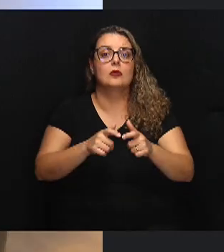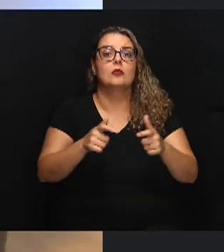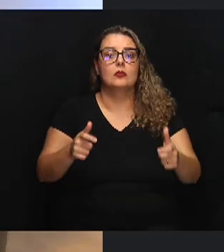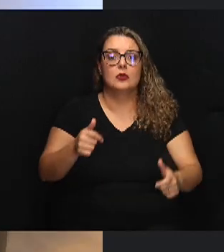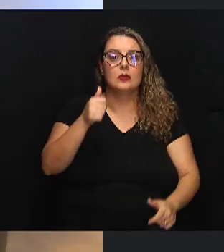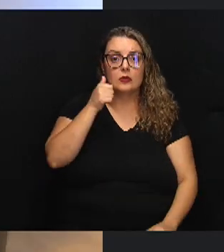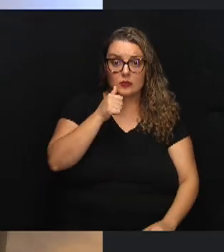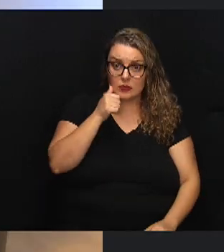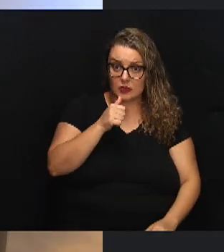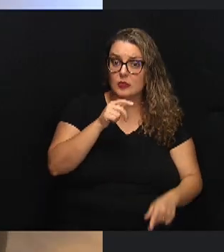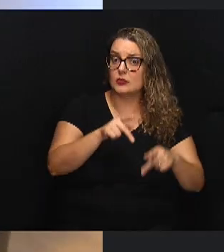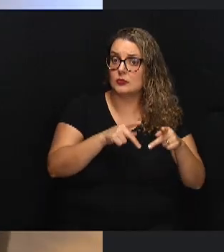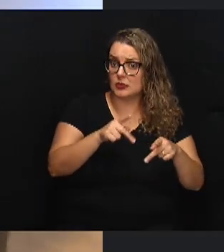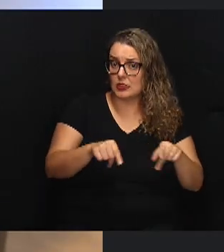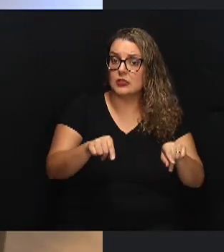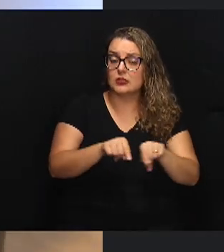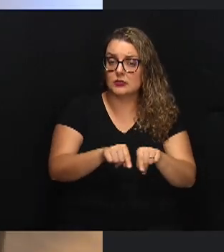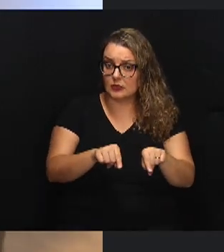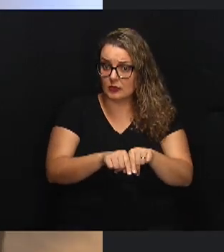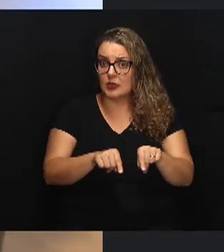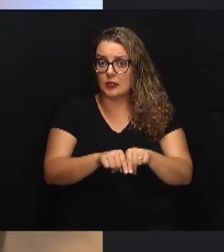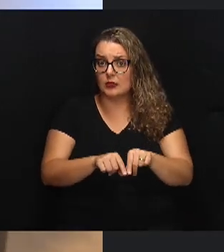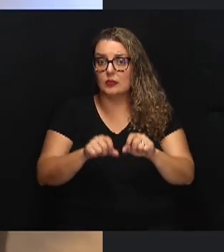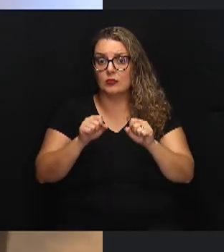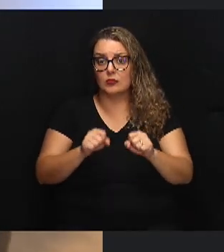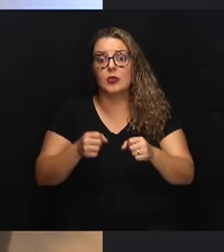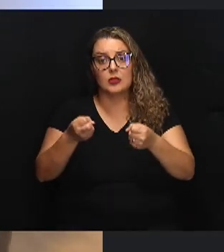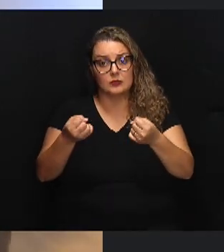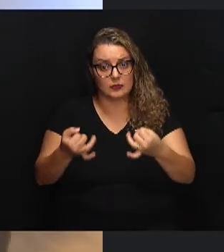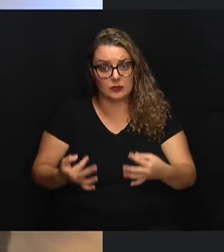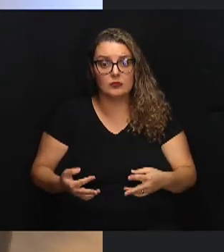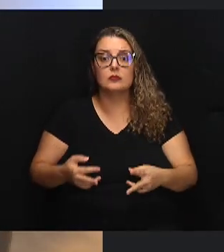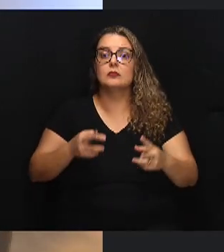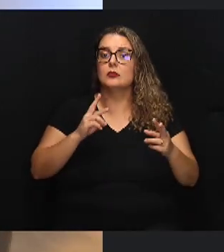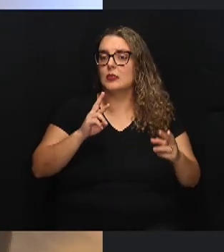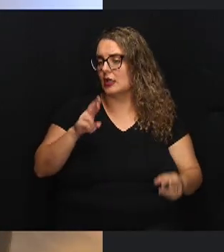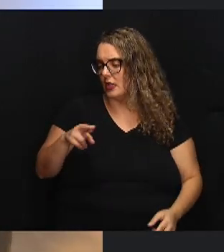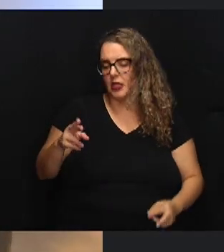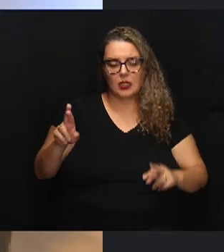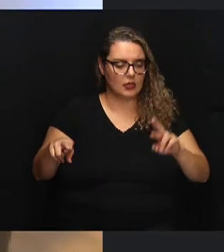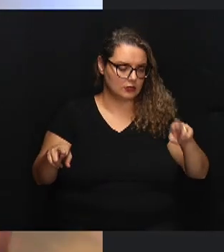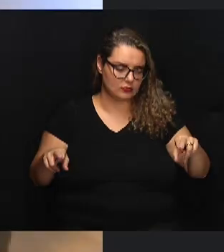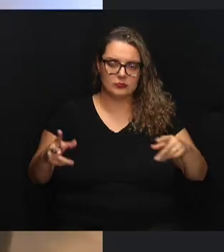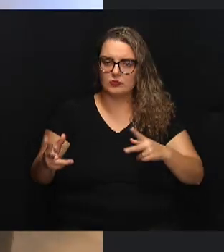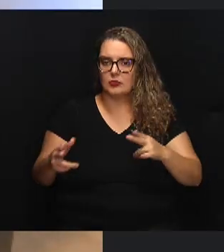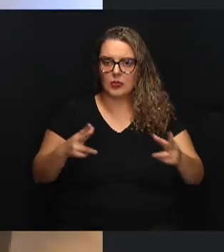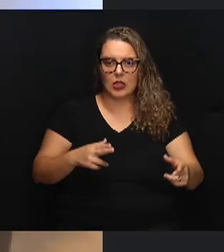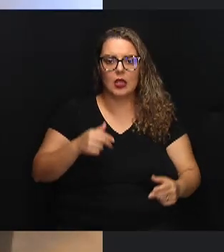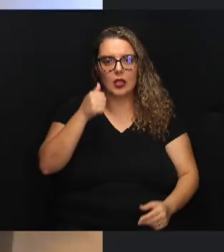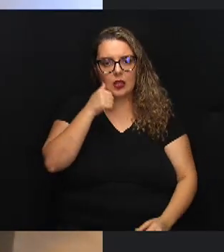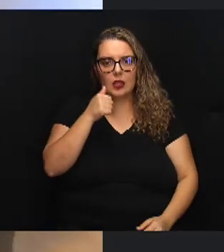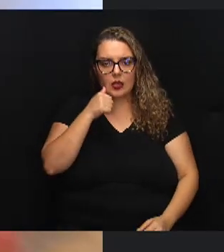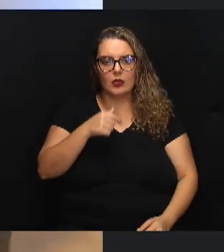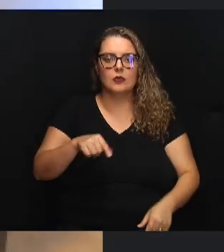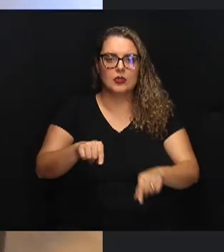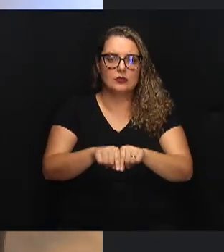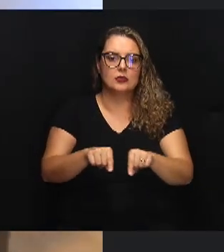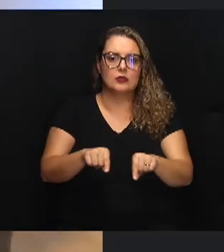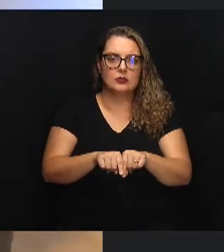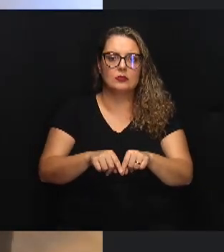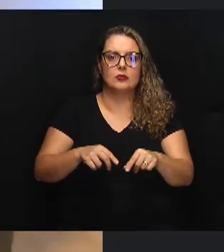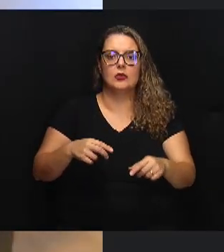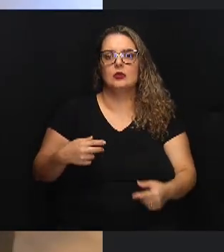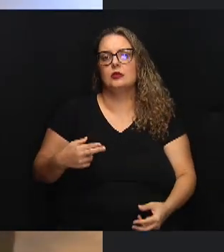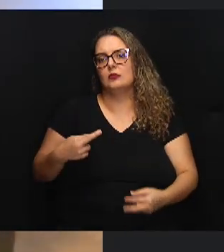na população feminina. Isso pode se justificar pelo mesmo motivo, né? A mulher vem adotando, aí às vezes